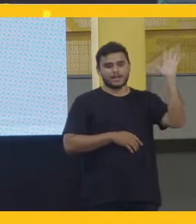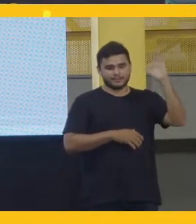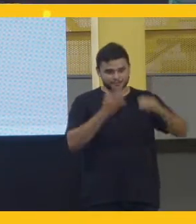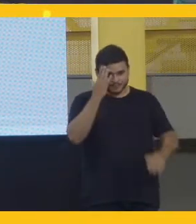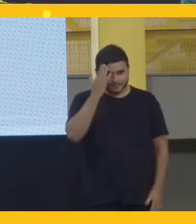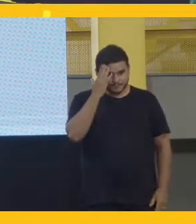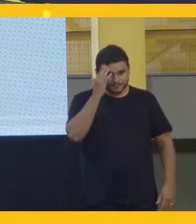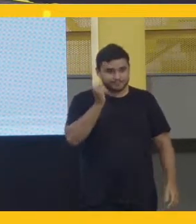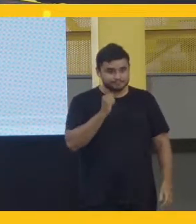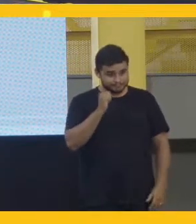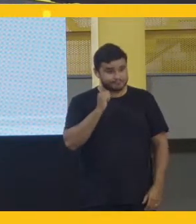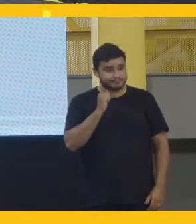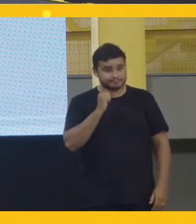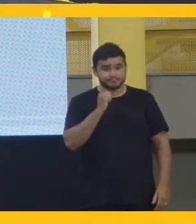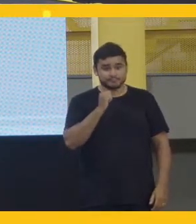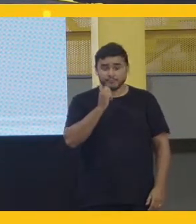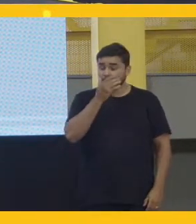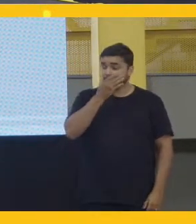spoiler.